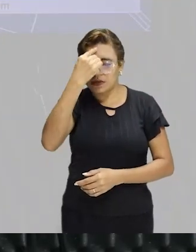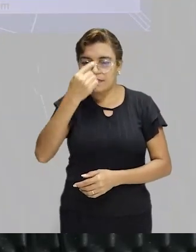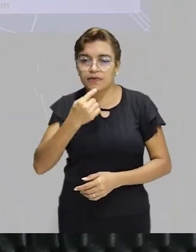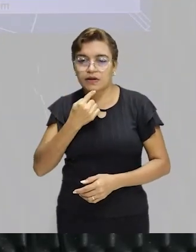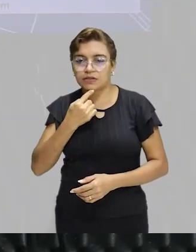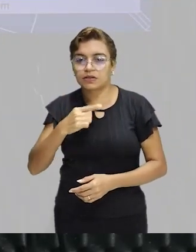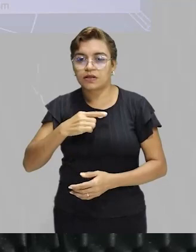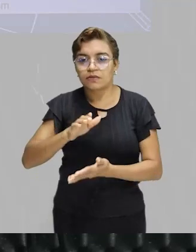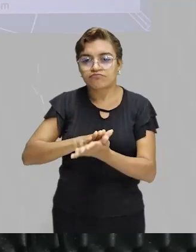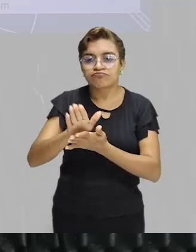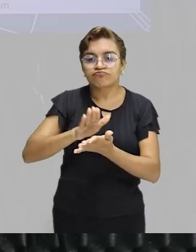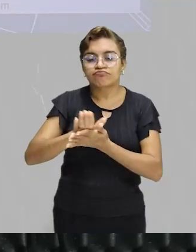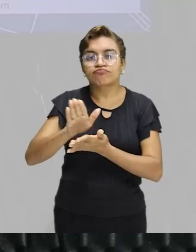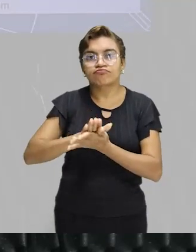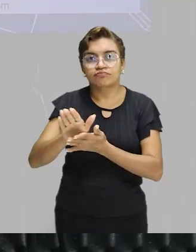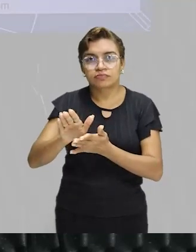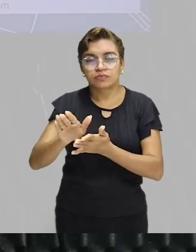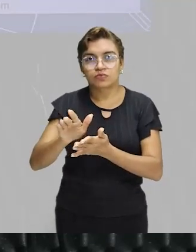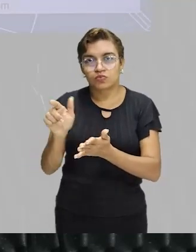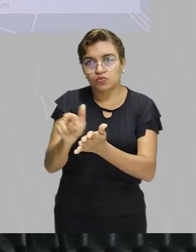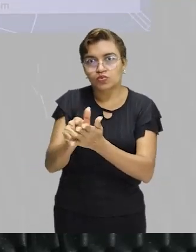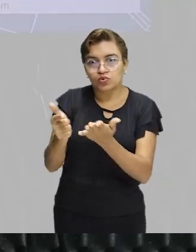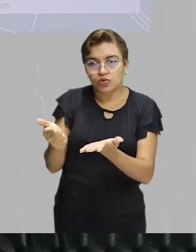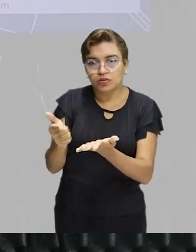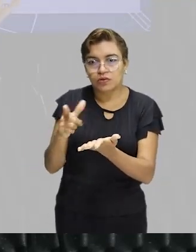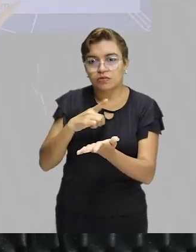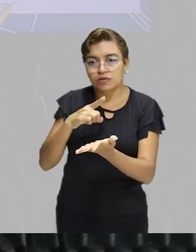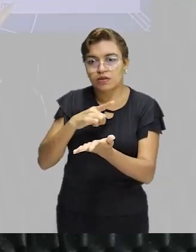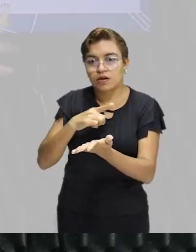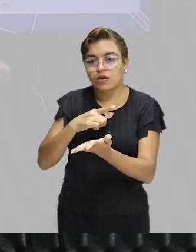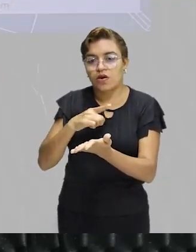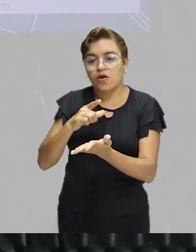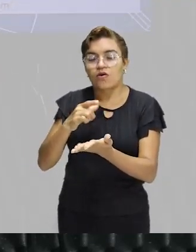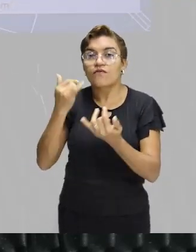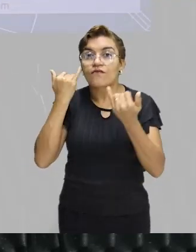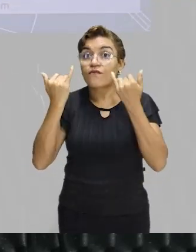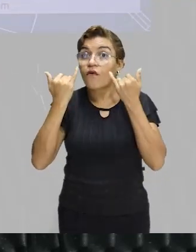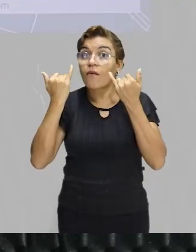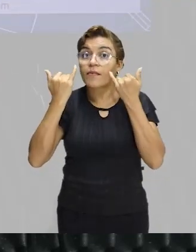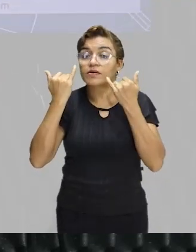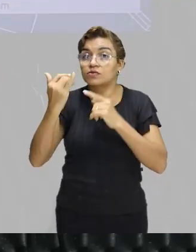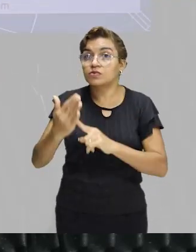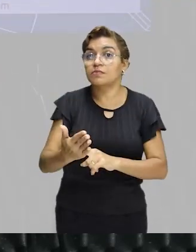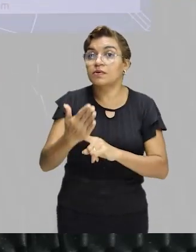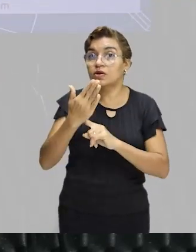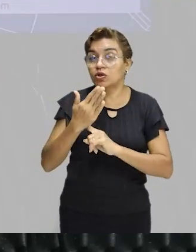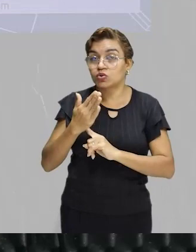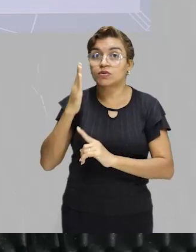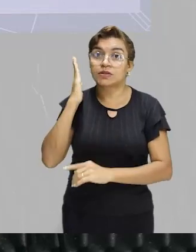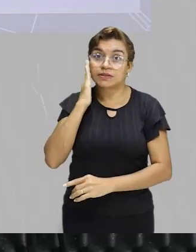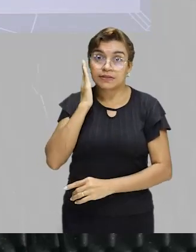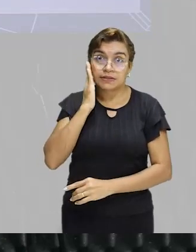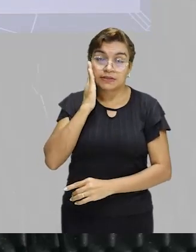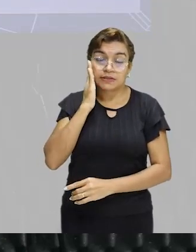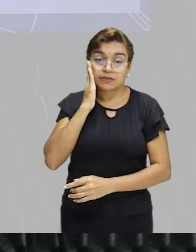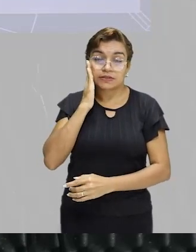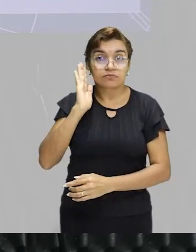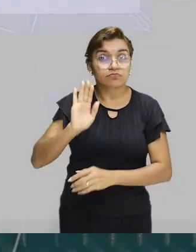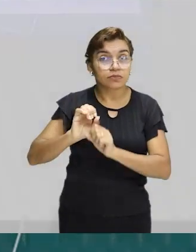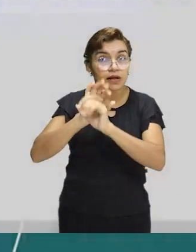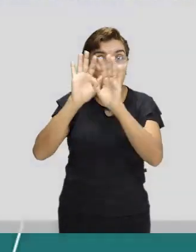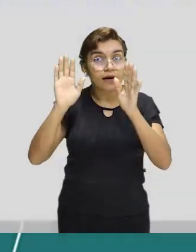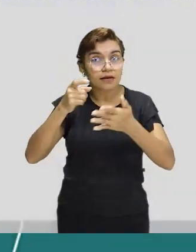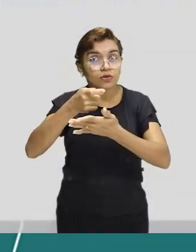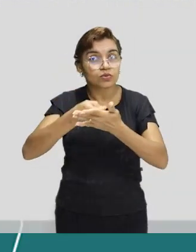números grandes que me chamam a atenção e que trazem informação que me ajudam na interpretação textual.